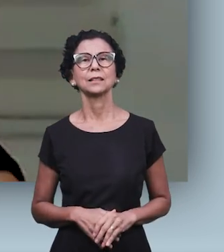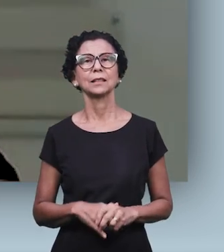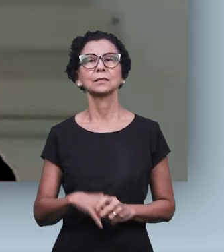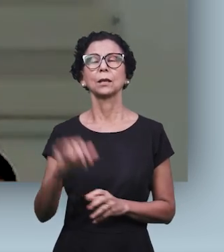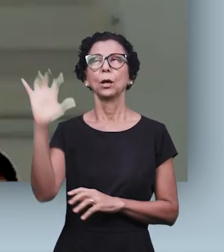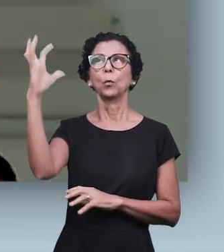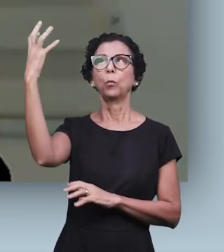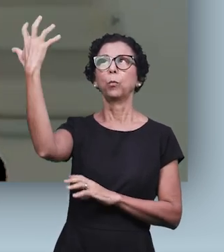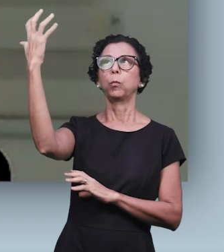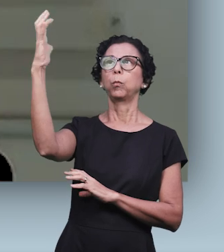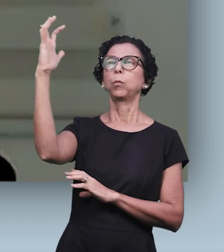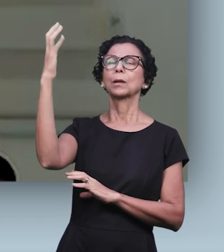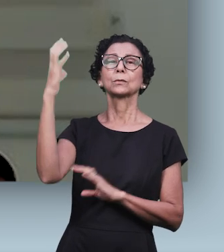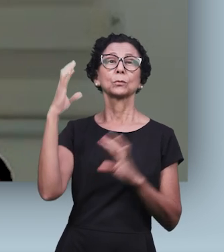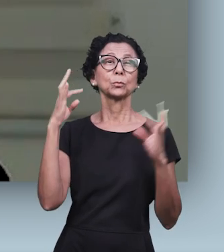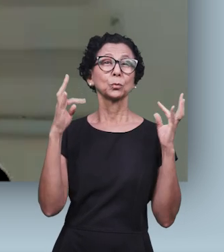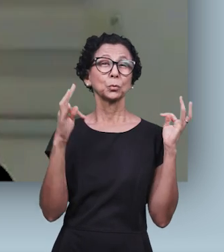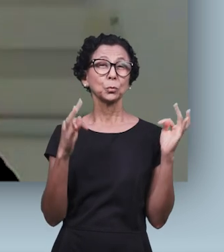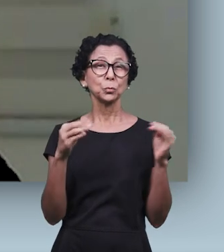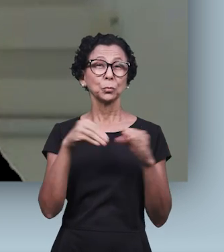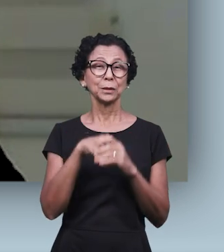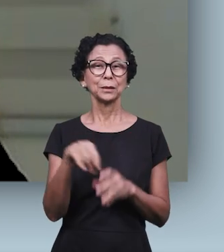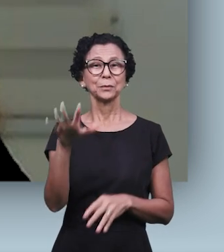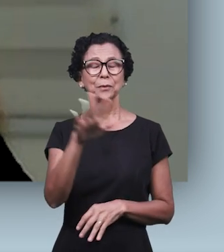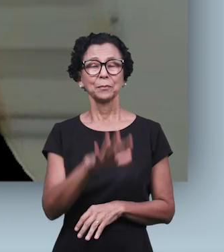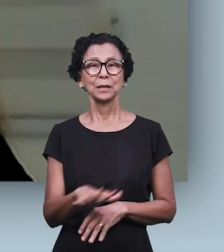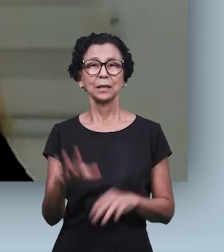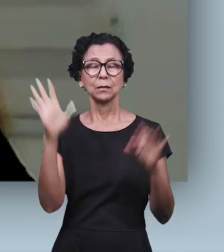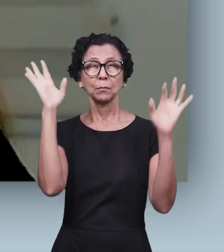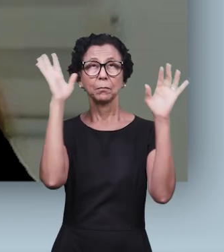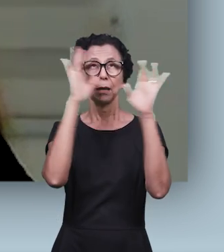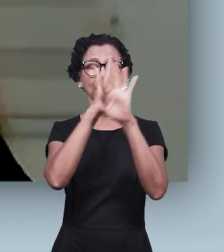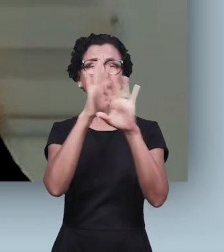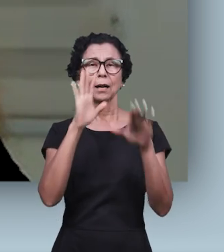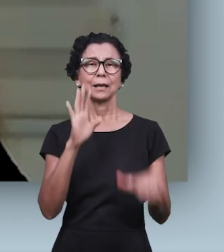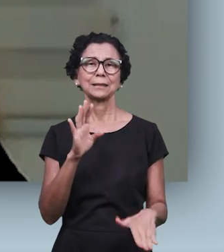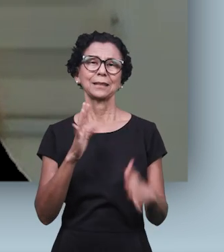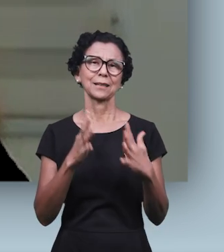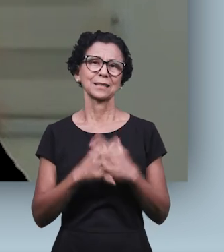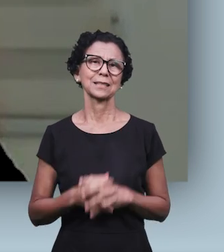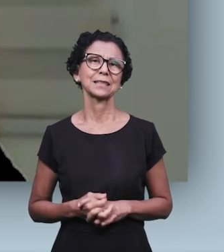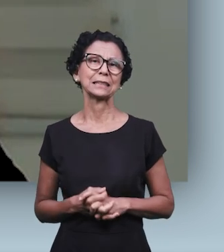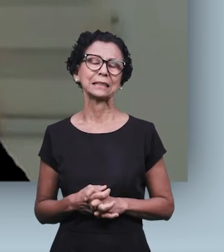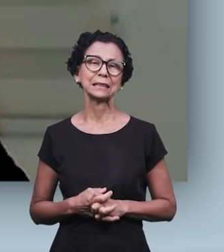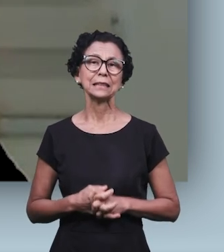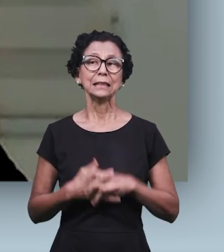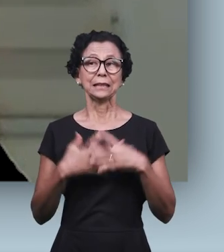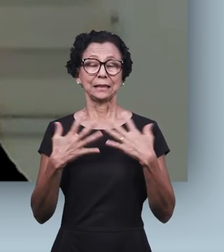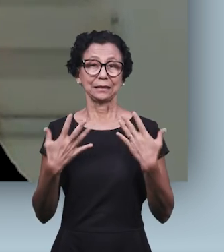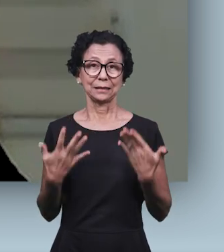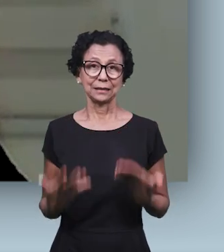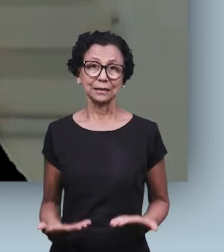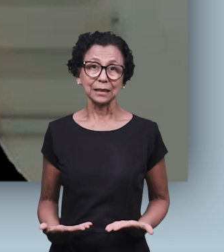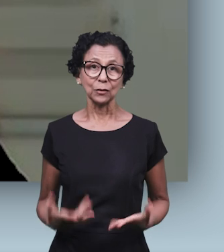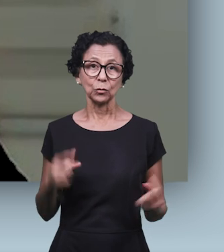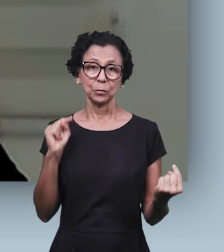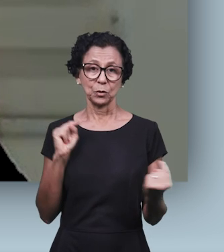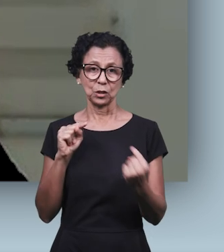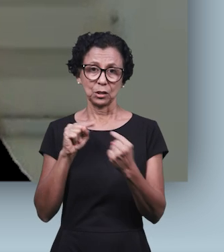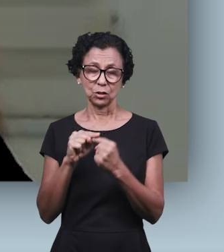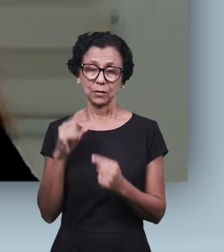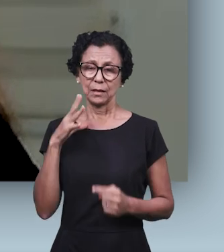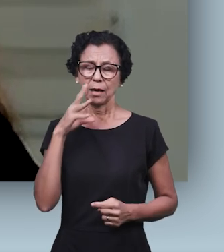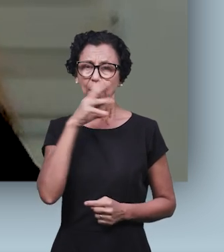frio, o ventilador, todo o ambiente, né? Então a intenção é que seja algo bem